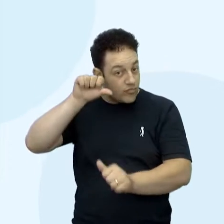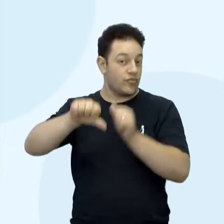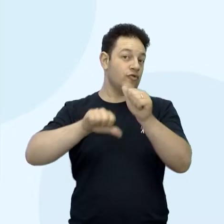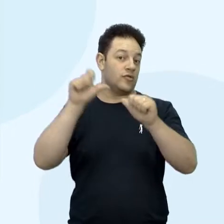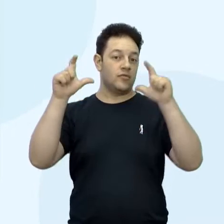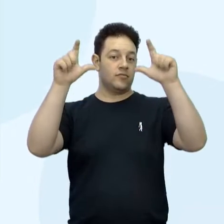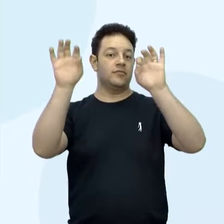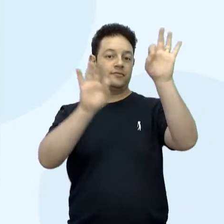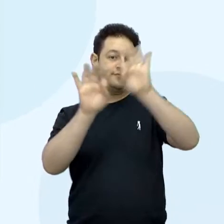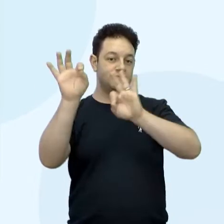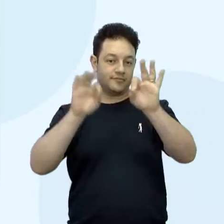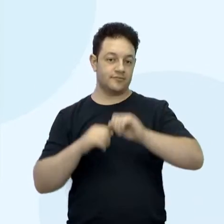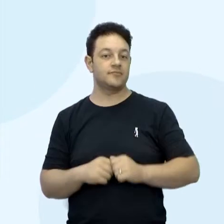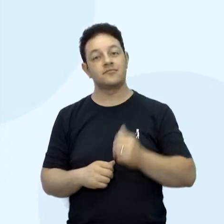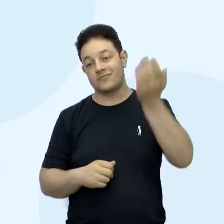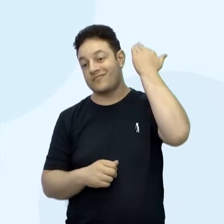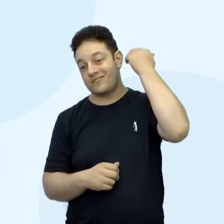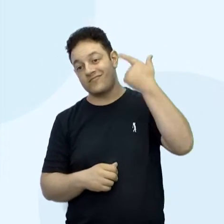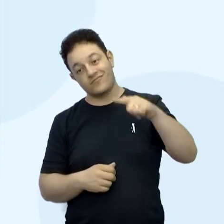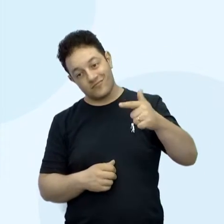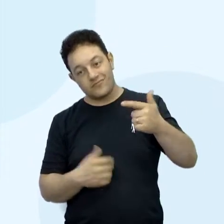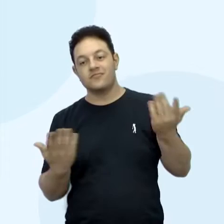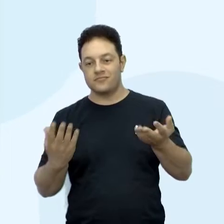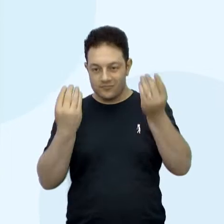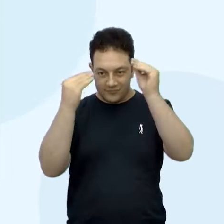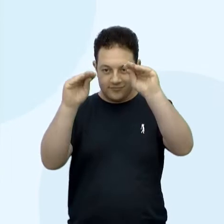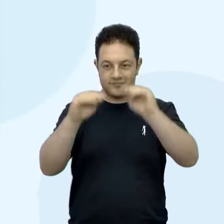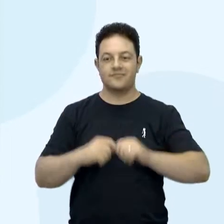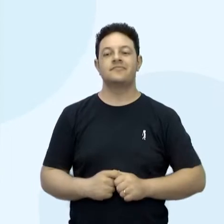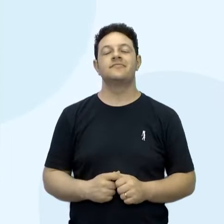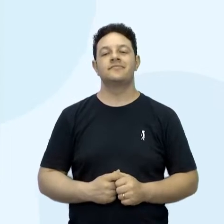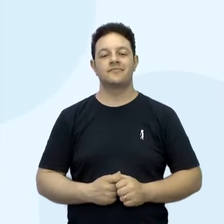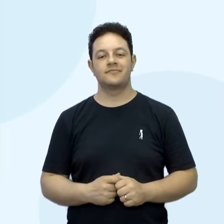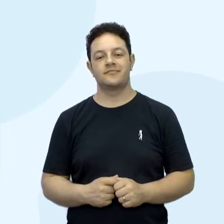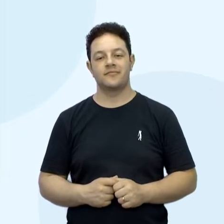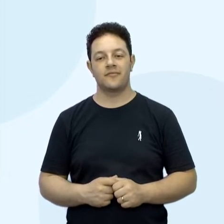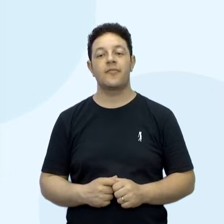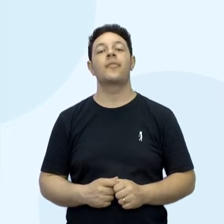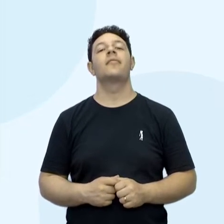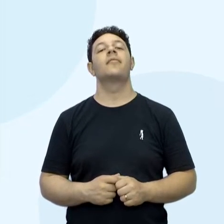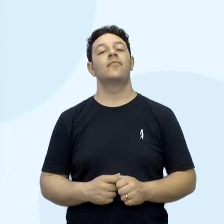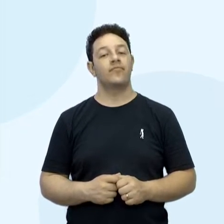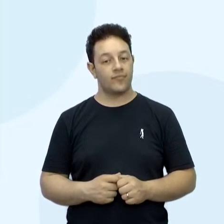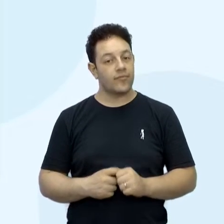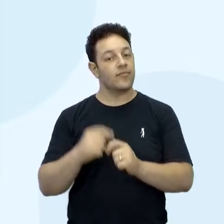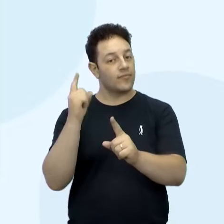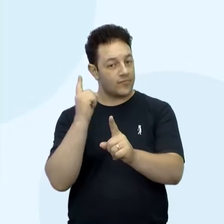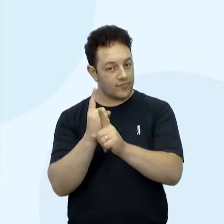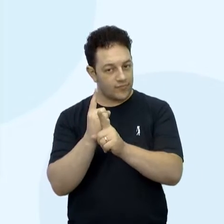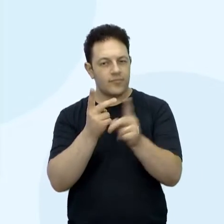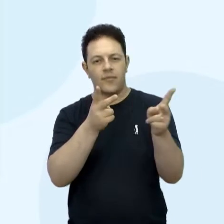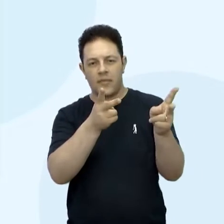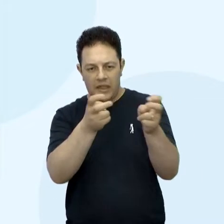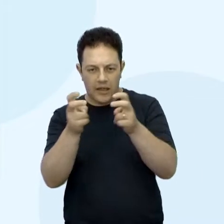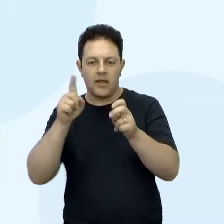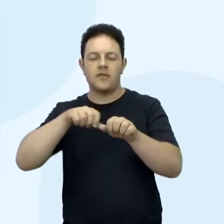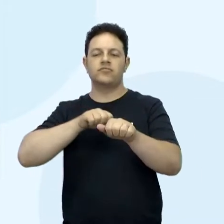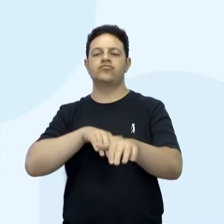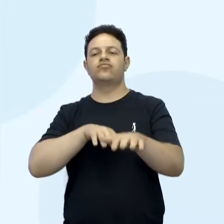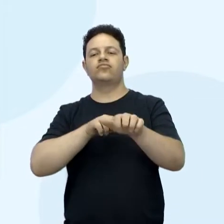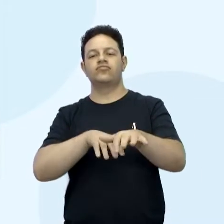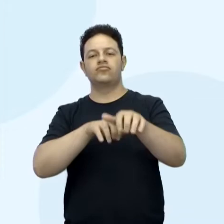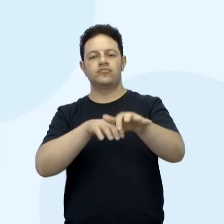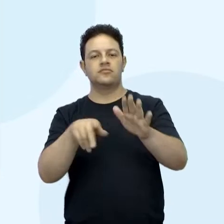da catedral, né? Que no caso era igreja antigamente. Bem, então, nós temos um desfile, né,